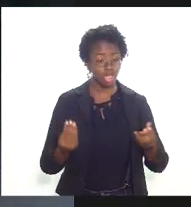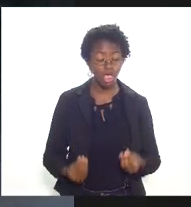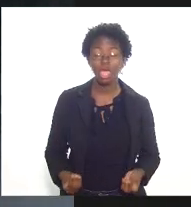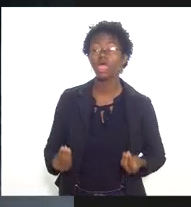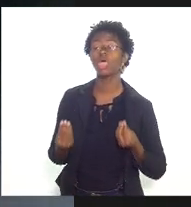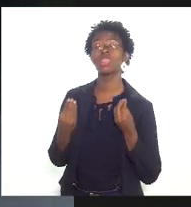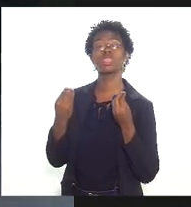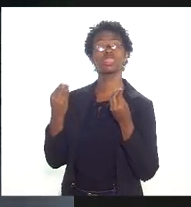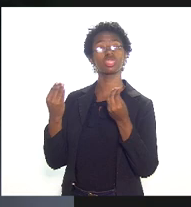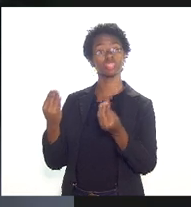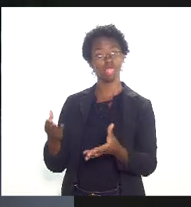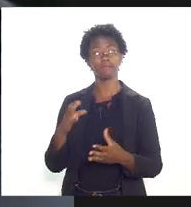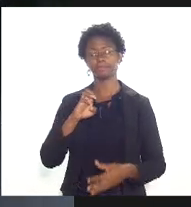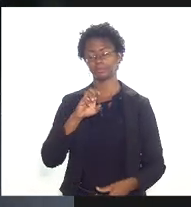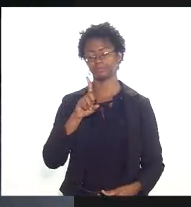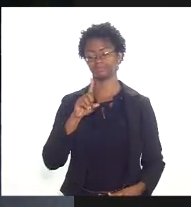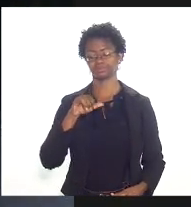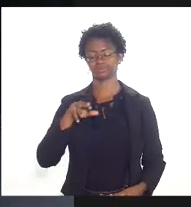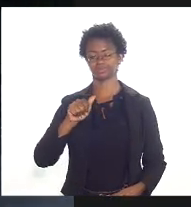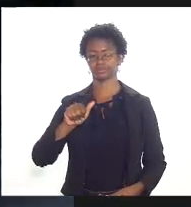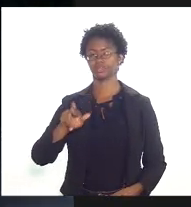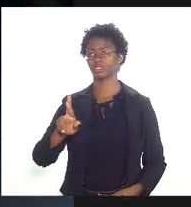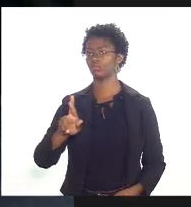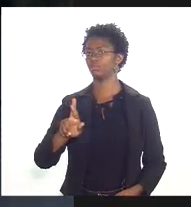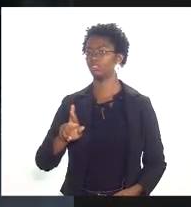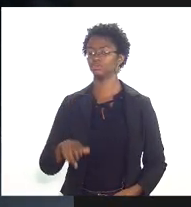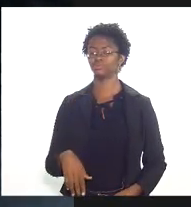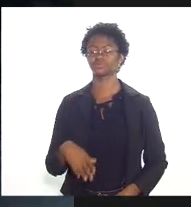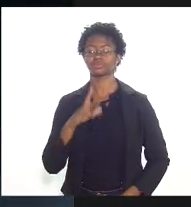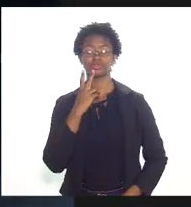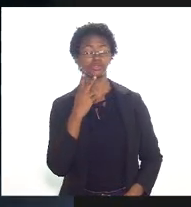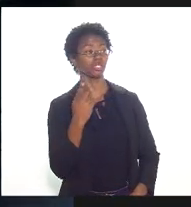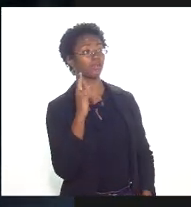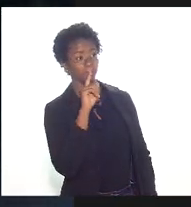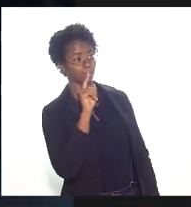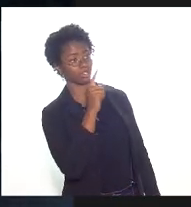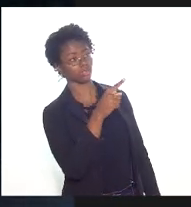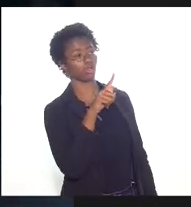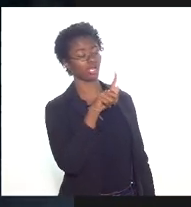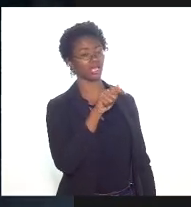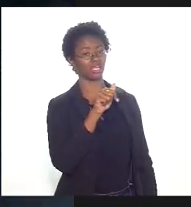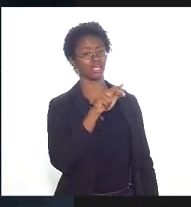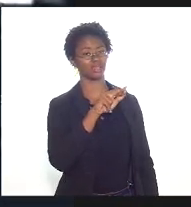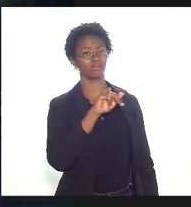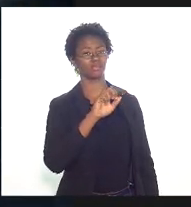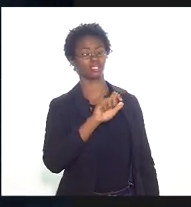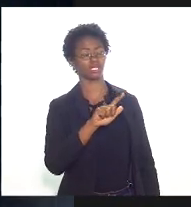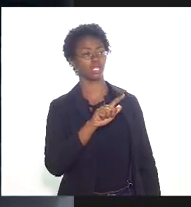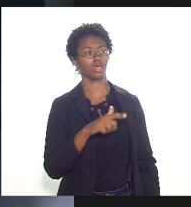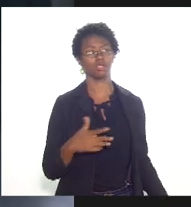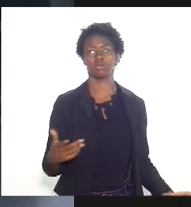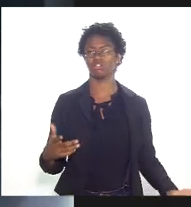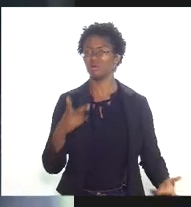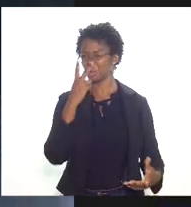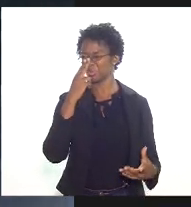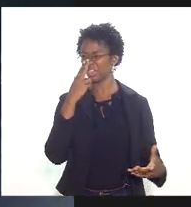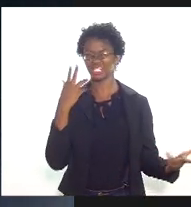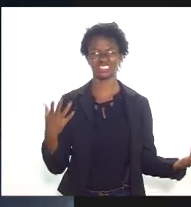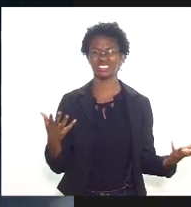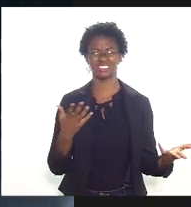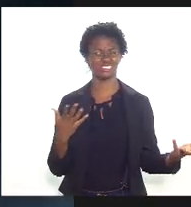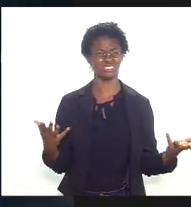por Gilmar e o Gabriel outro Edson é um é como se fosse uma estica